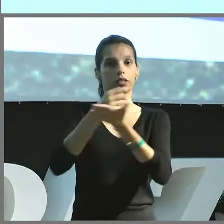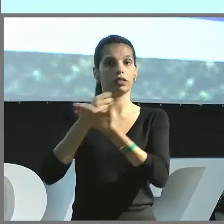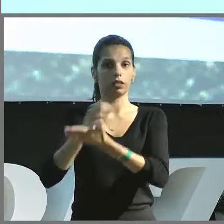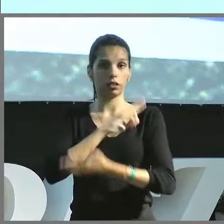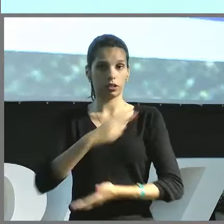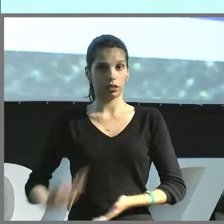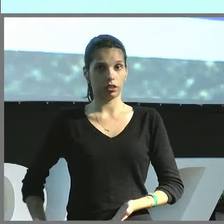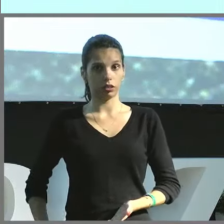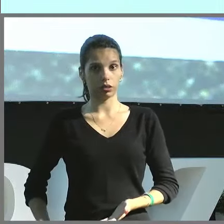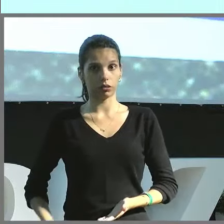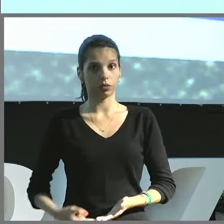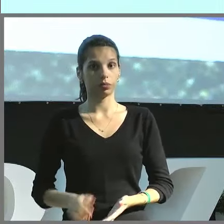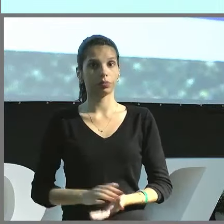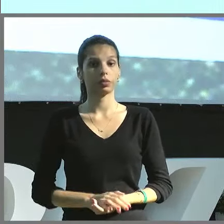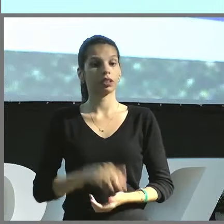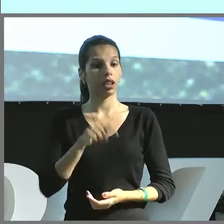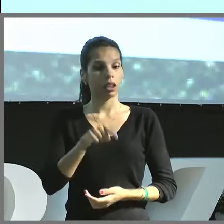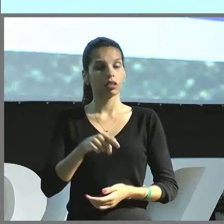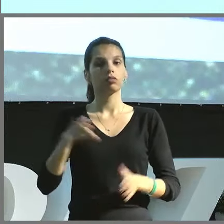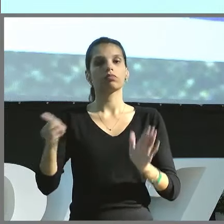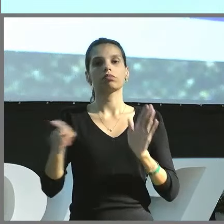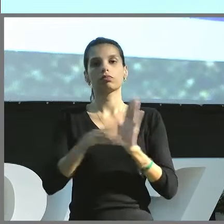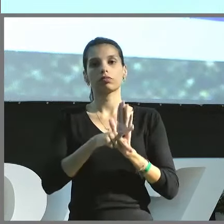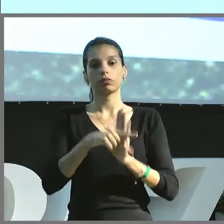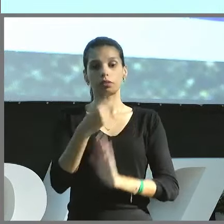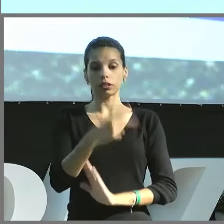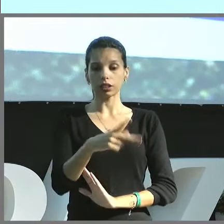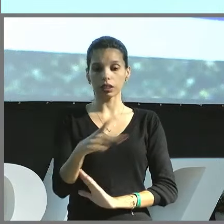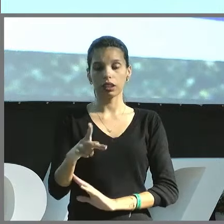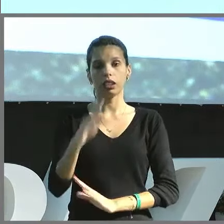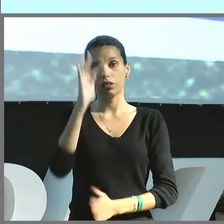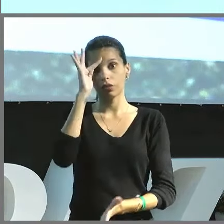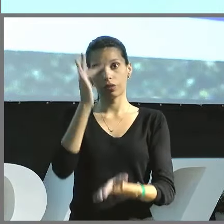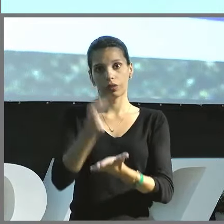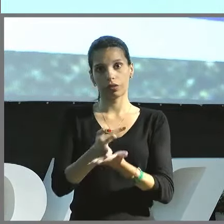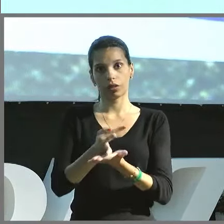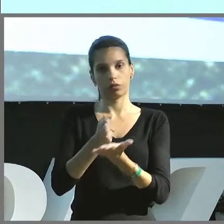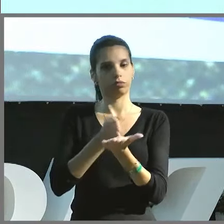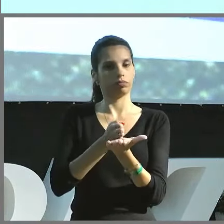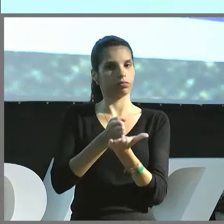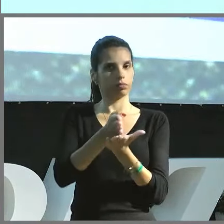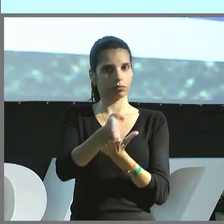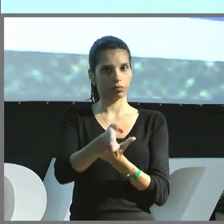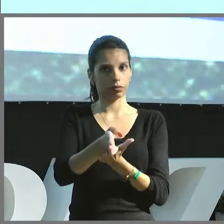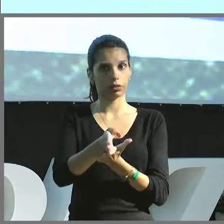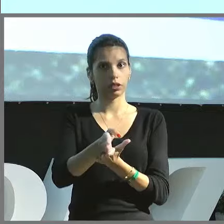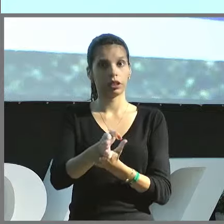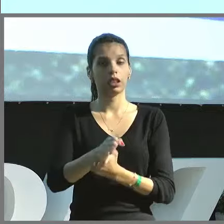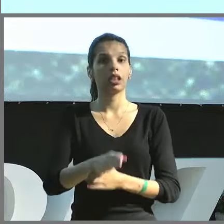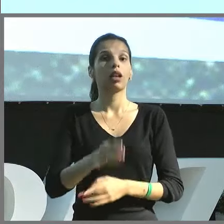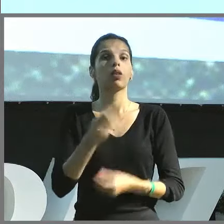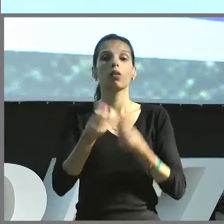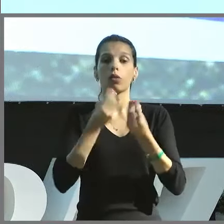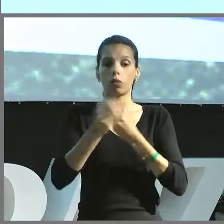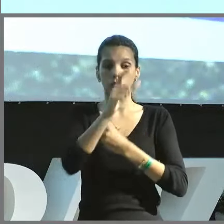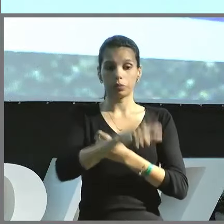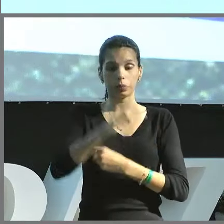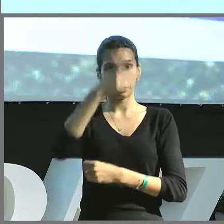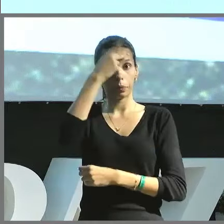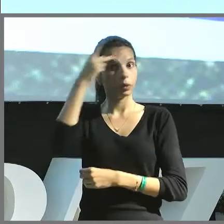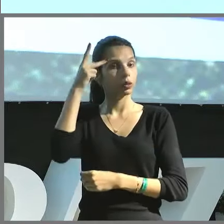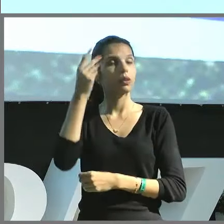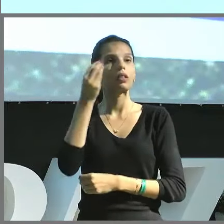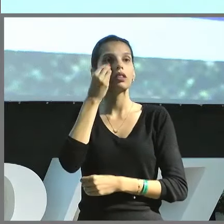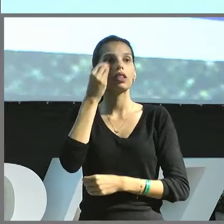e proclama sobre a fé daquele centurião. Como um homem poderia